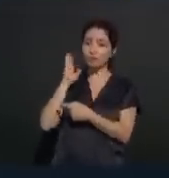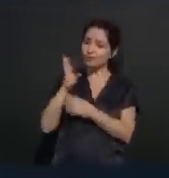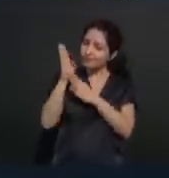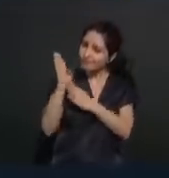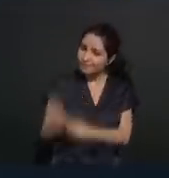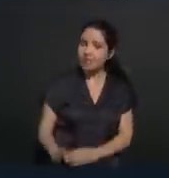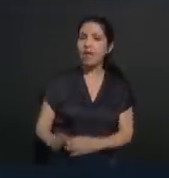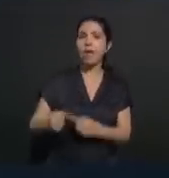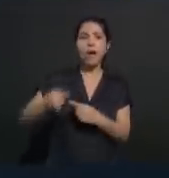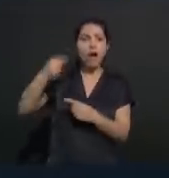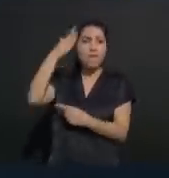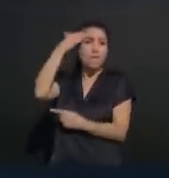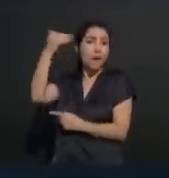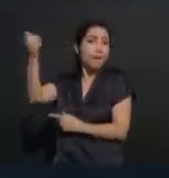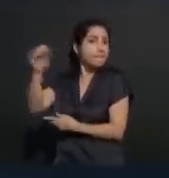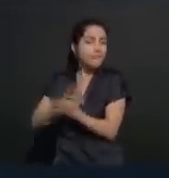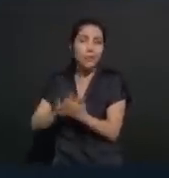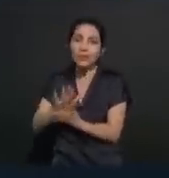fama.